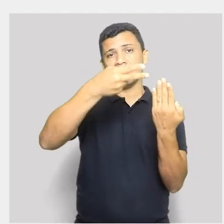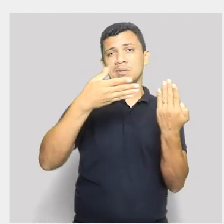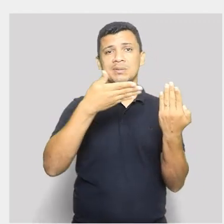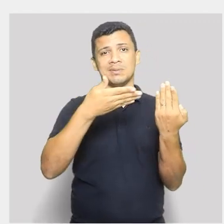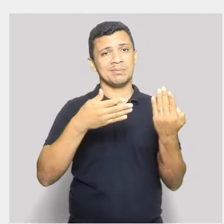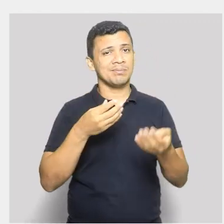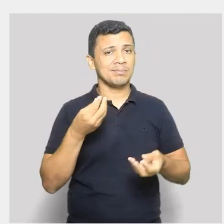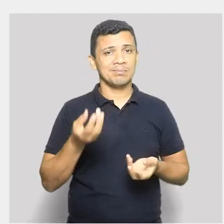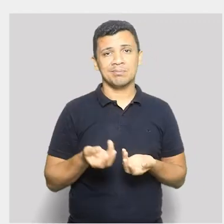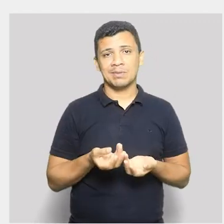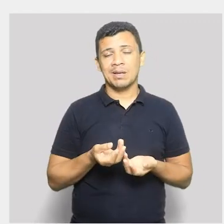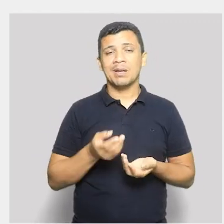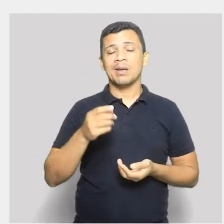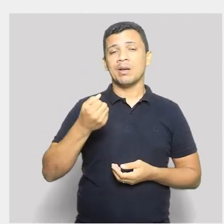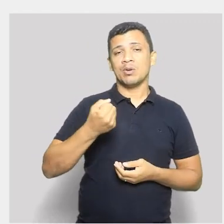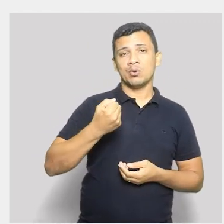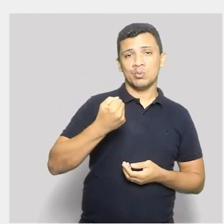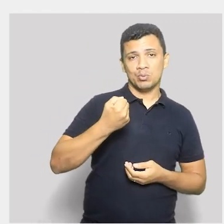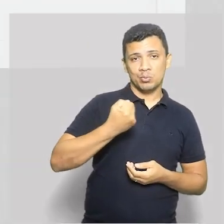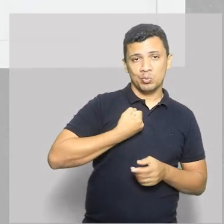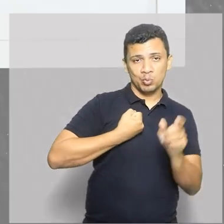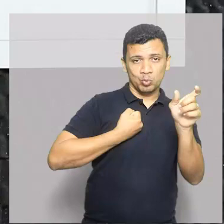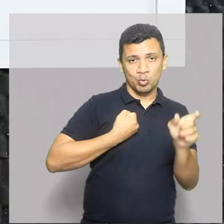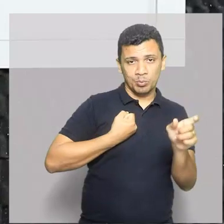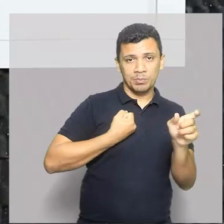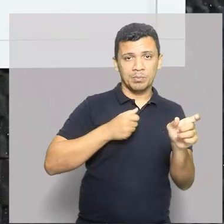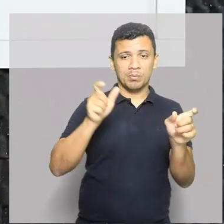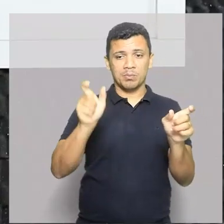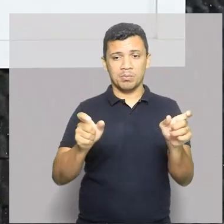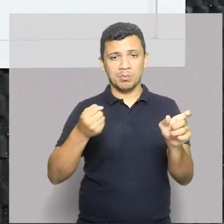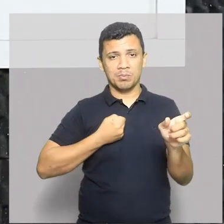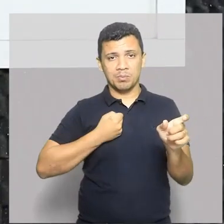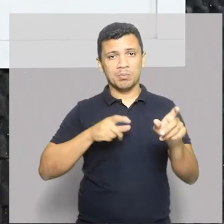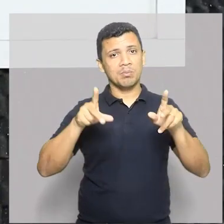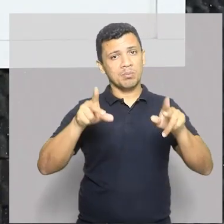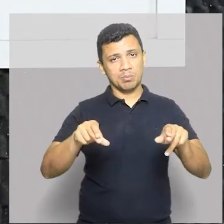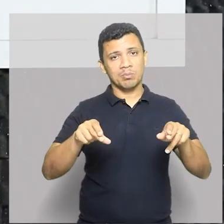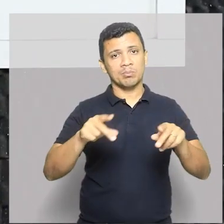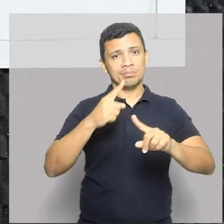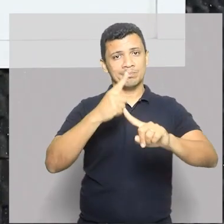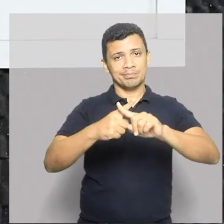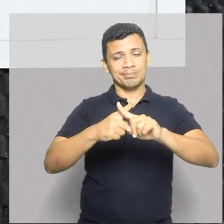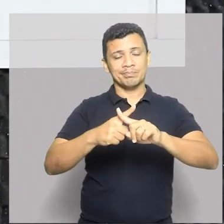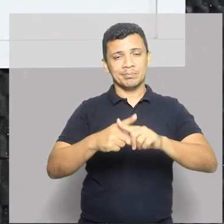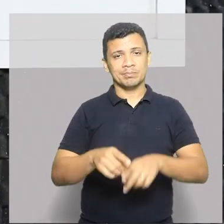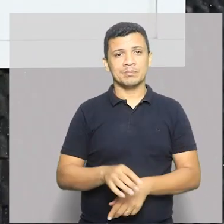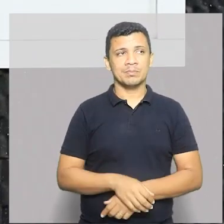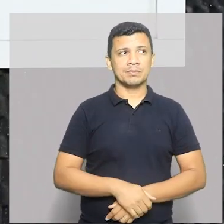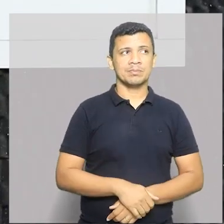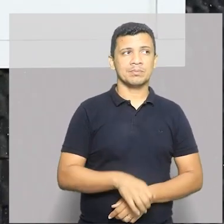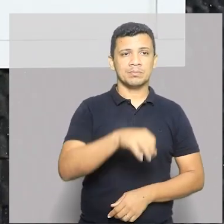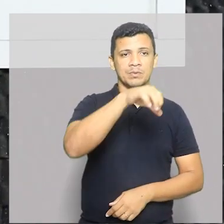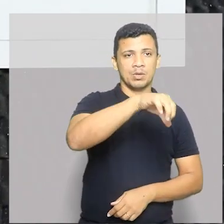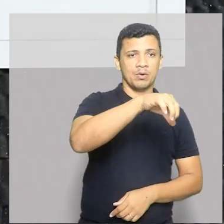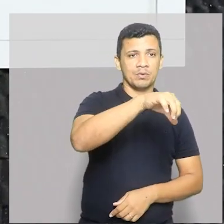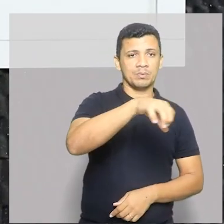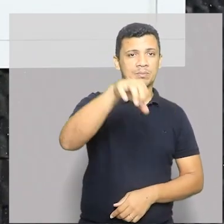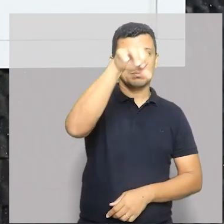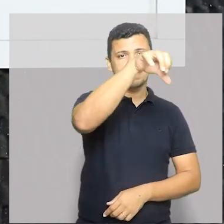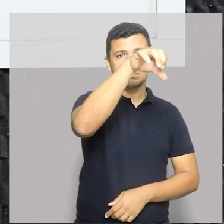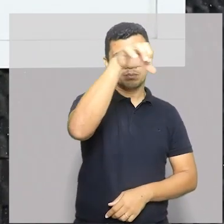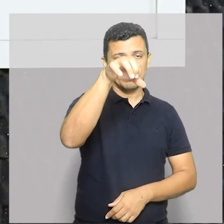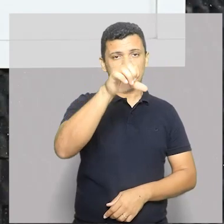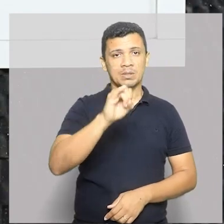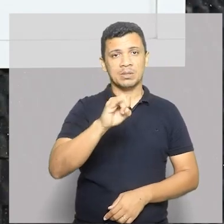potência, então é um número multiplicado por ele mesmo. Aí eu for atrás do padrão, 9 elevado a 99, que o expoente ímpar